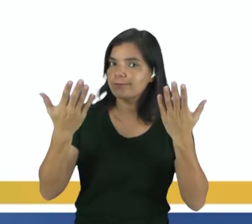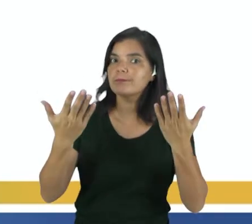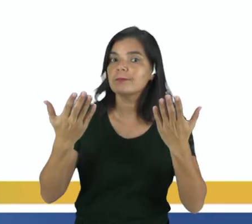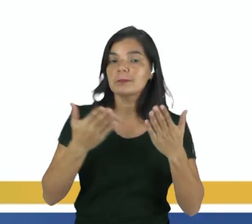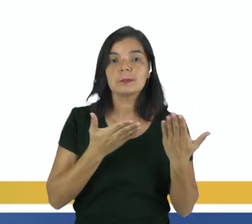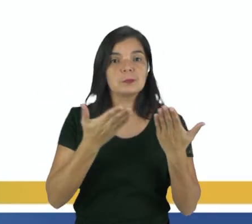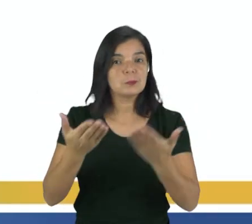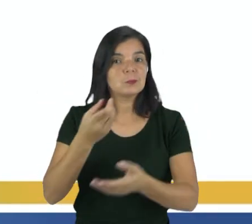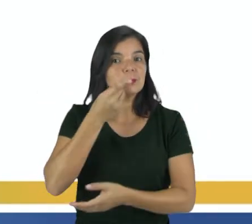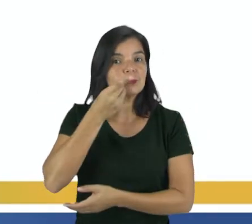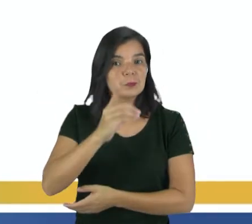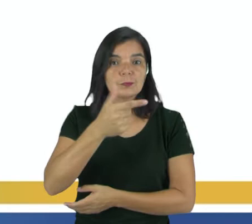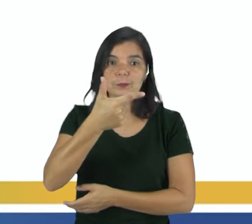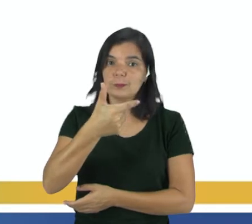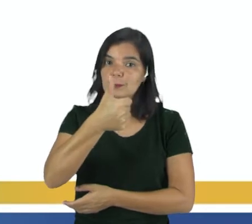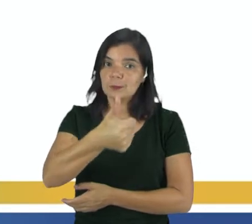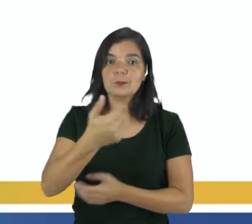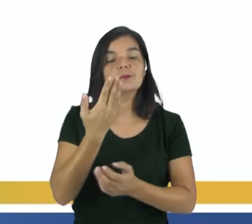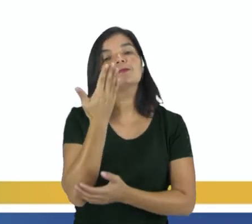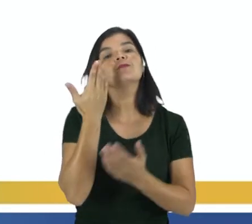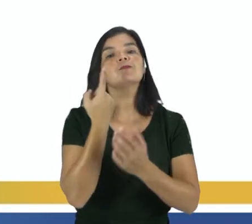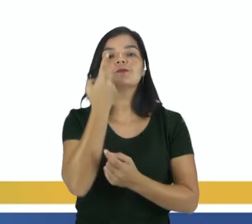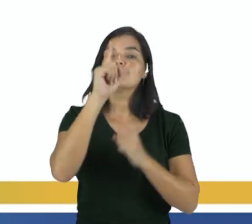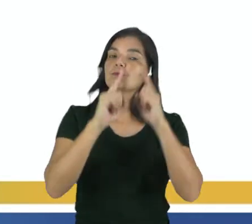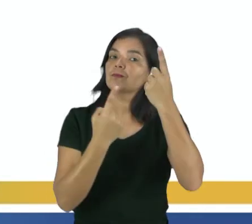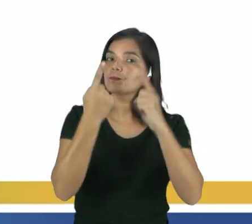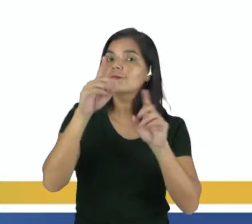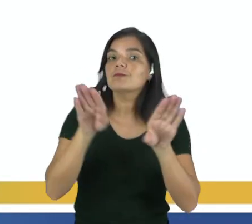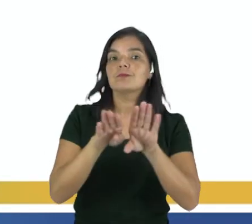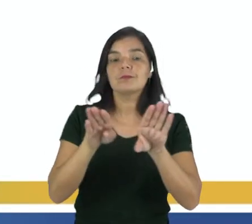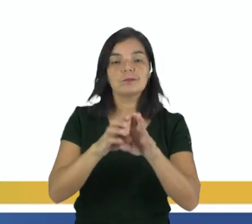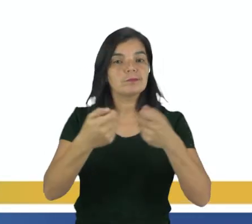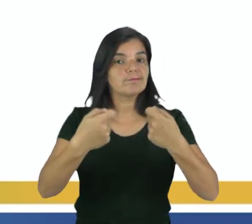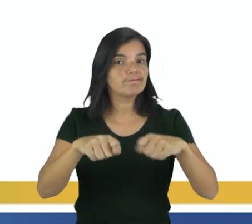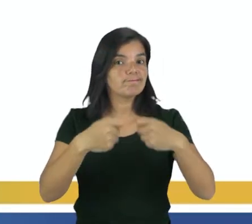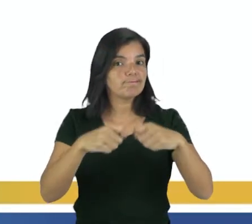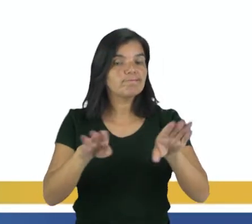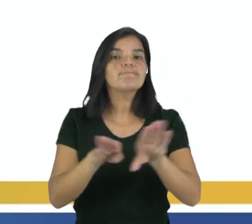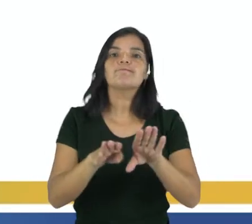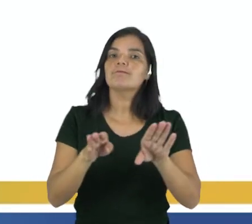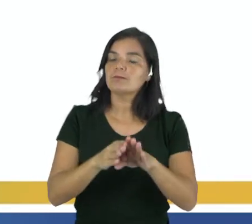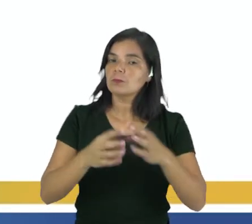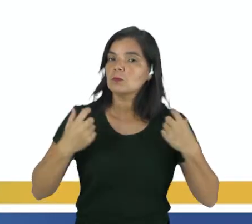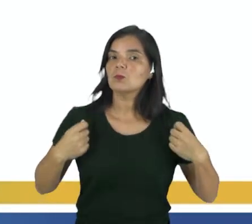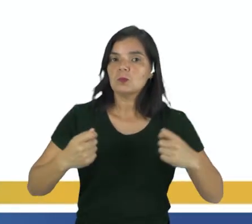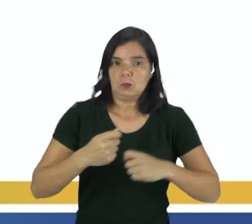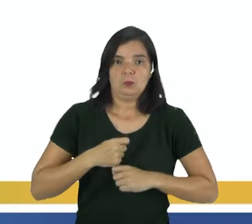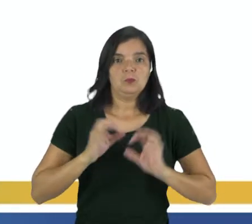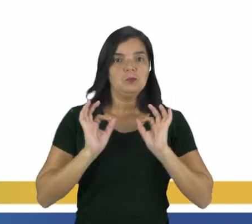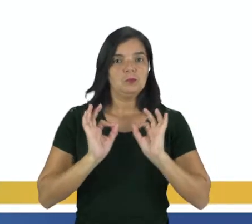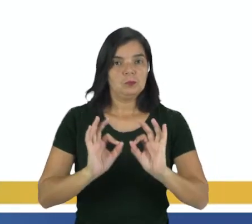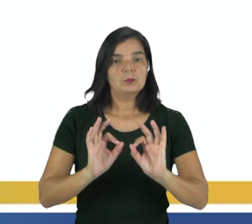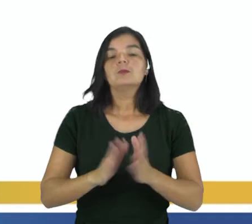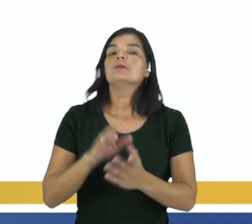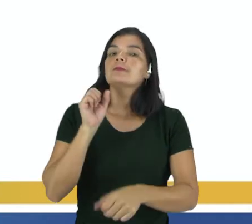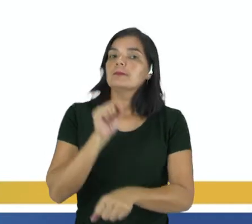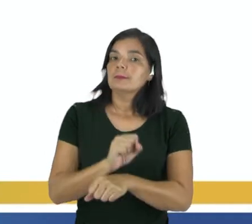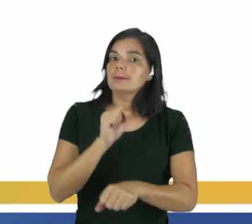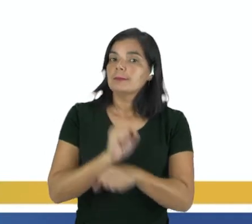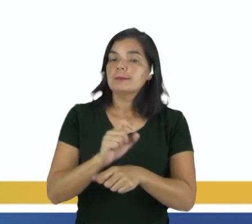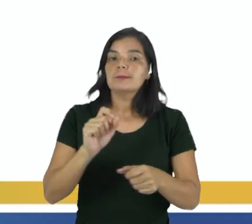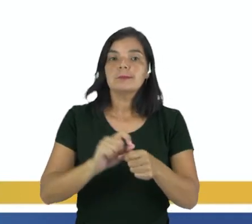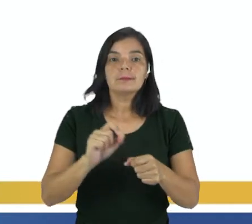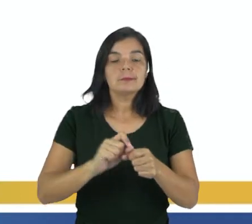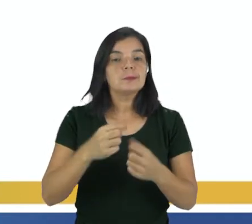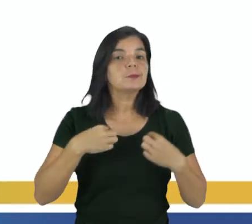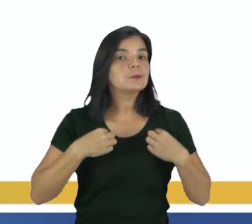para irmos no dia 21 de fevereiro. E para isto, precisamos estar muito bem vestidos, o que esperamos fazer